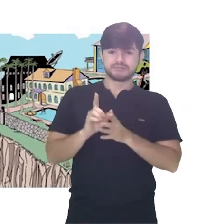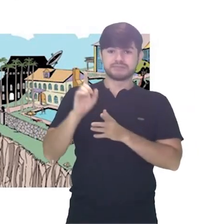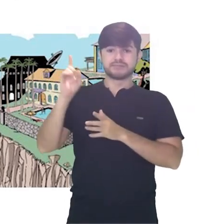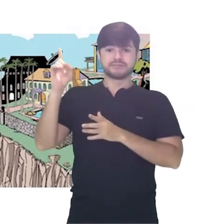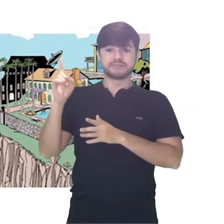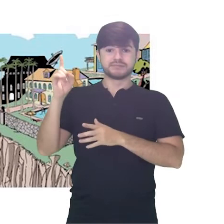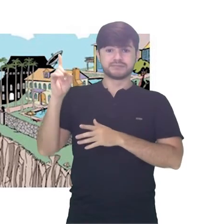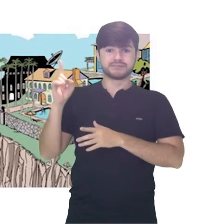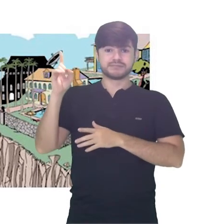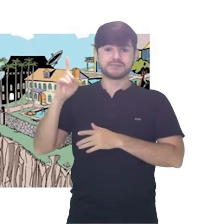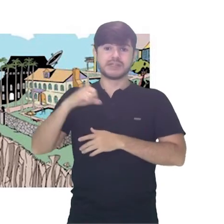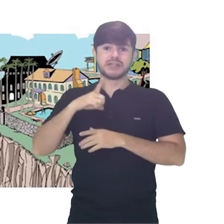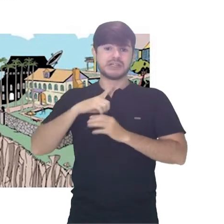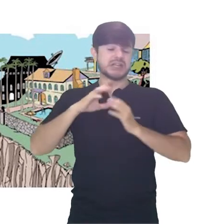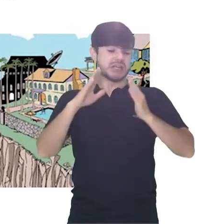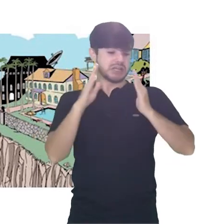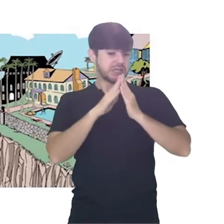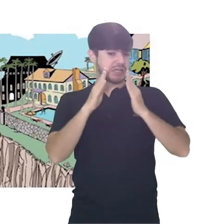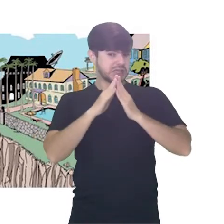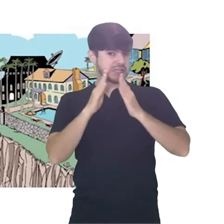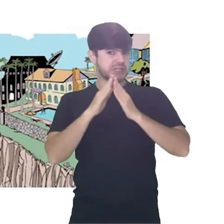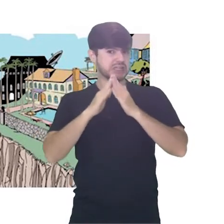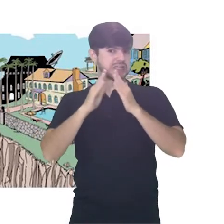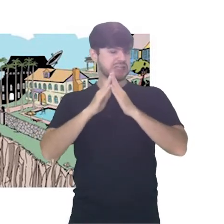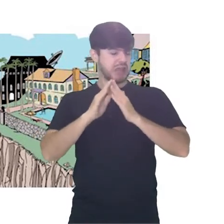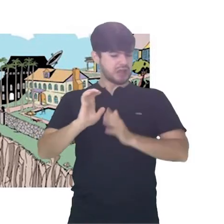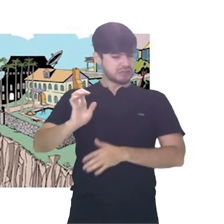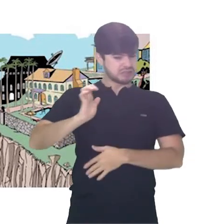tem residências mais